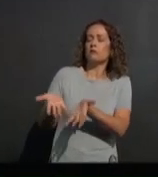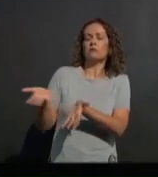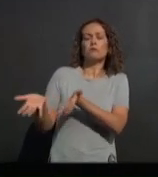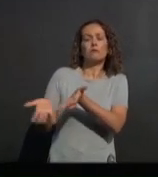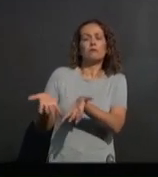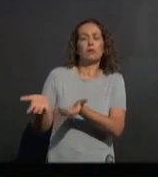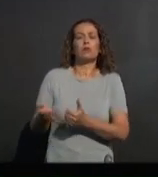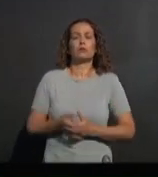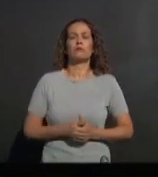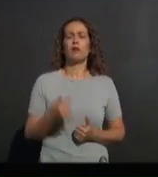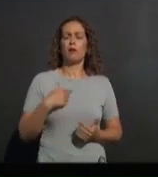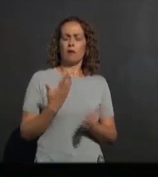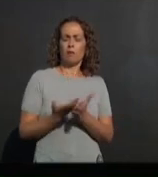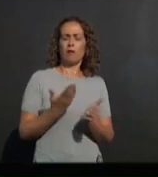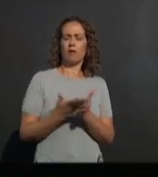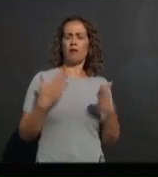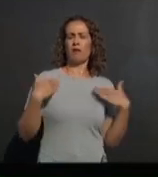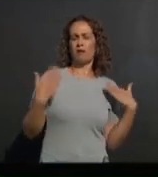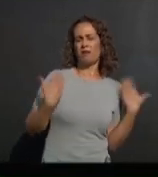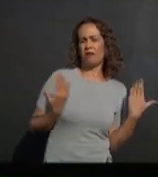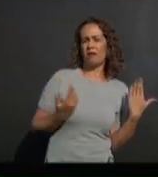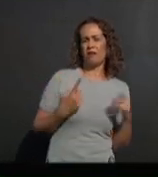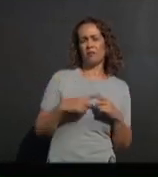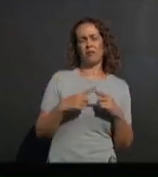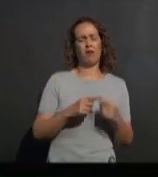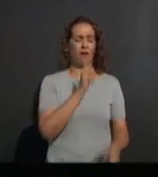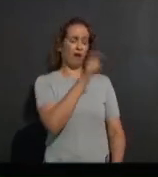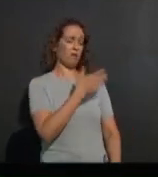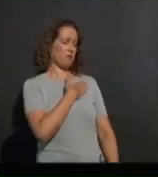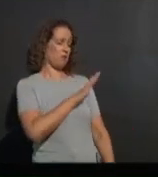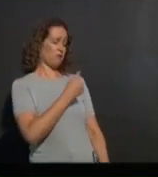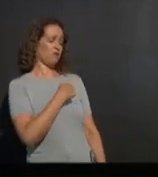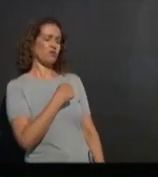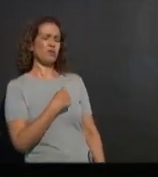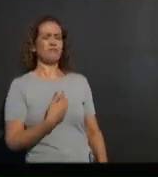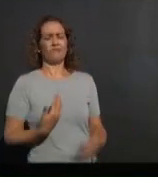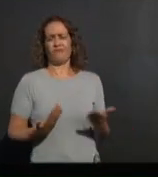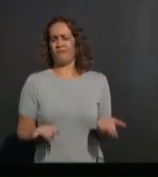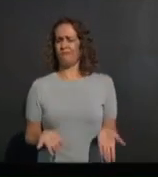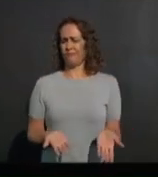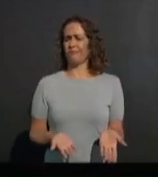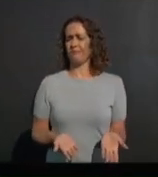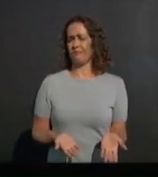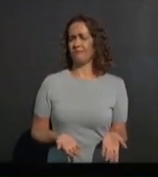Eu não vou brigar, eu não vou perder minha alegria porque alguém não tem alegria comigo. O que mais a gente pode fazer?